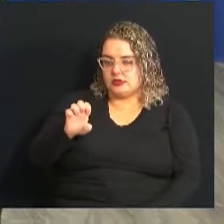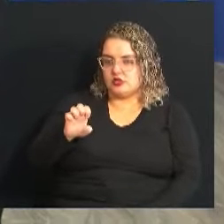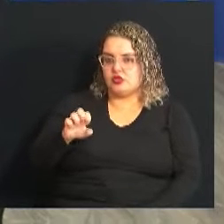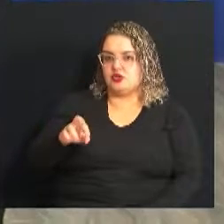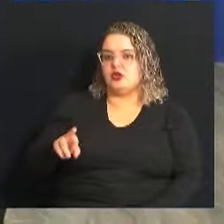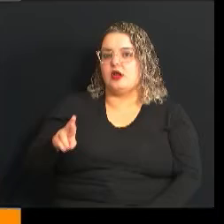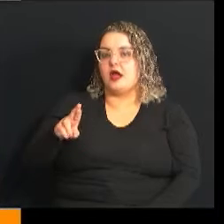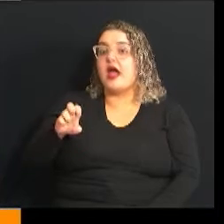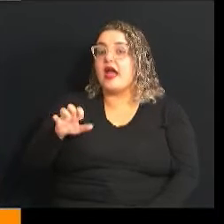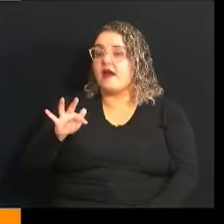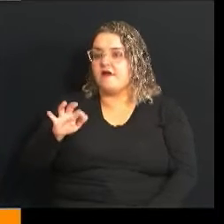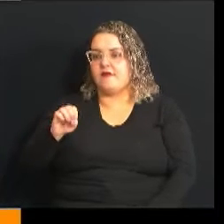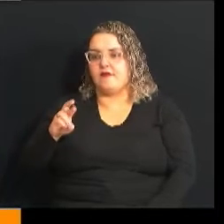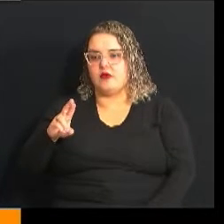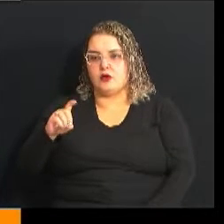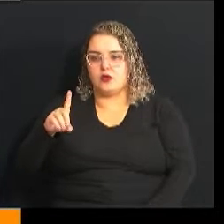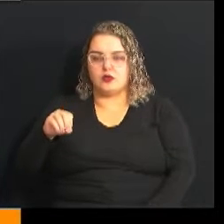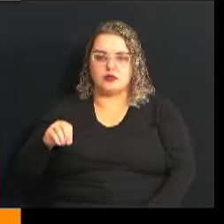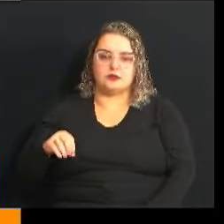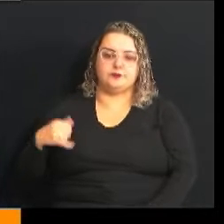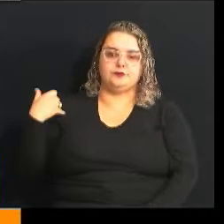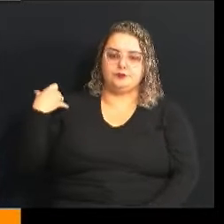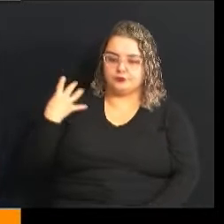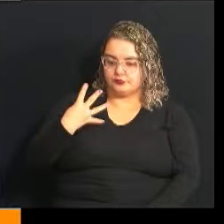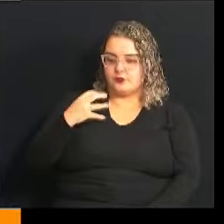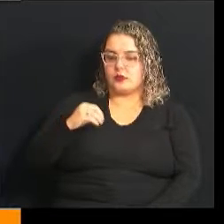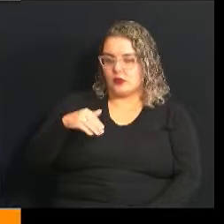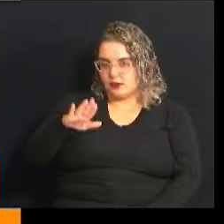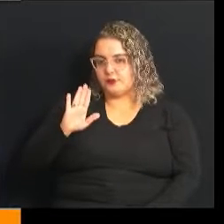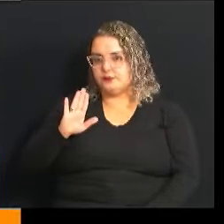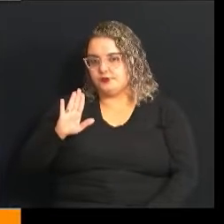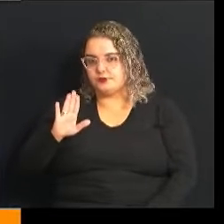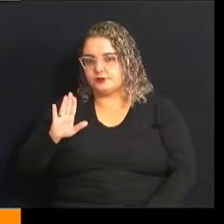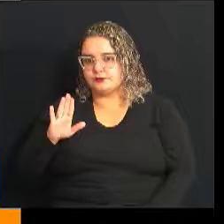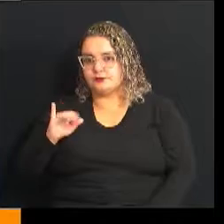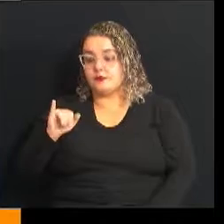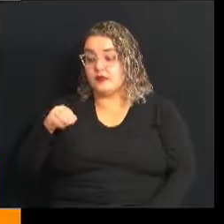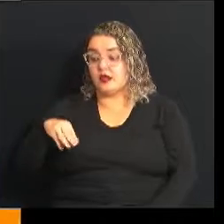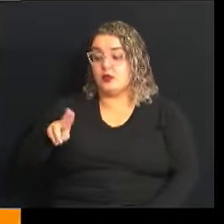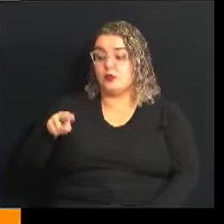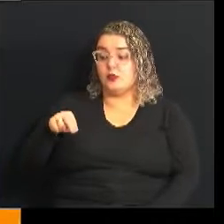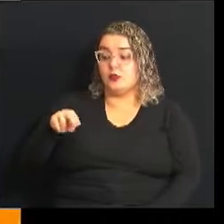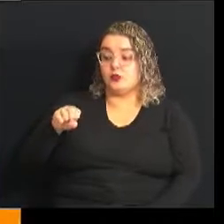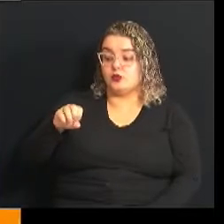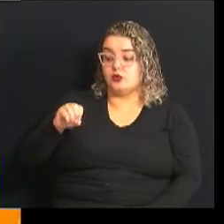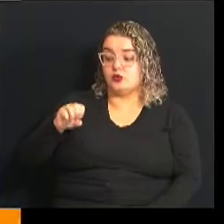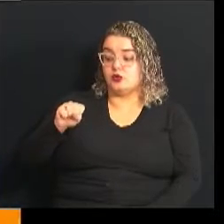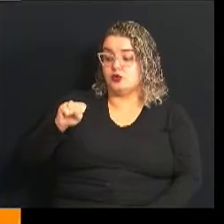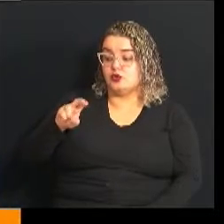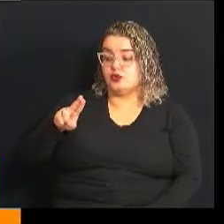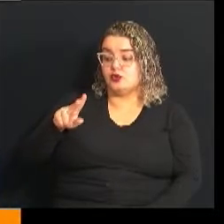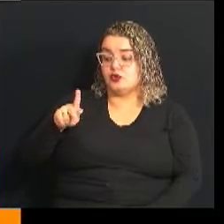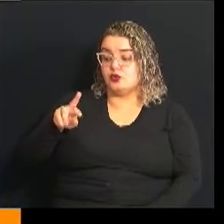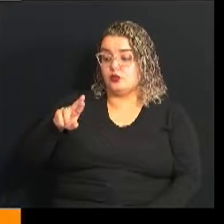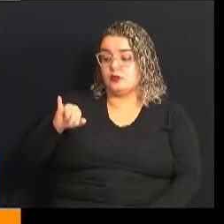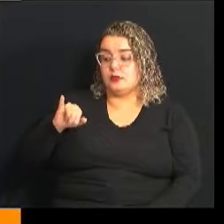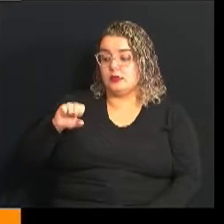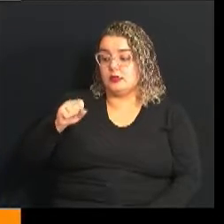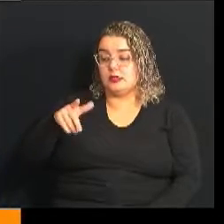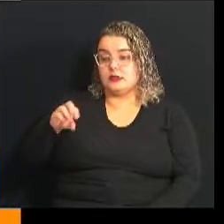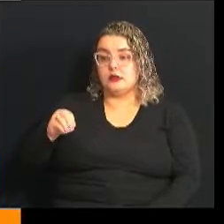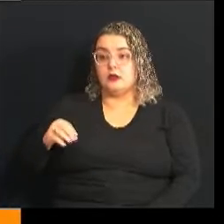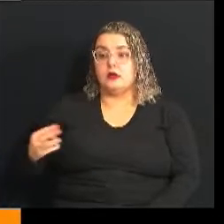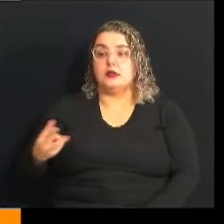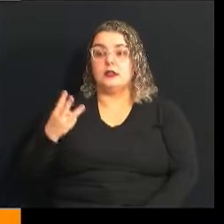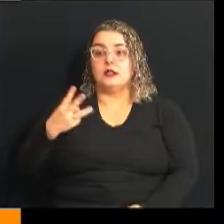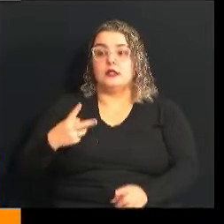a partir de 40 anos que têm alto grau de imunossupressão, eles já estão na 3ª dose de reforço ou na